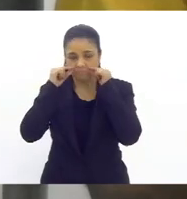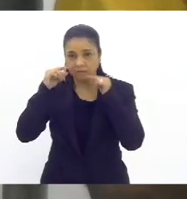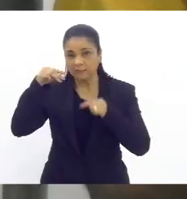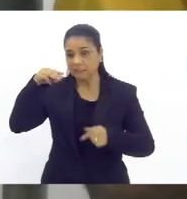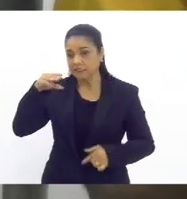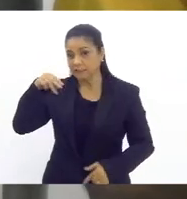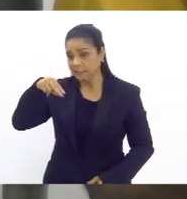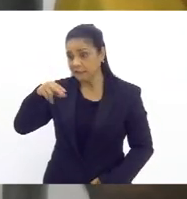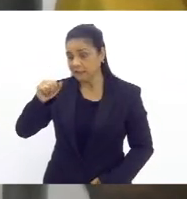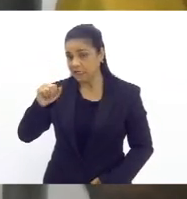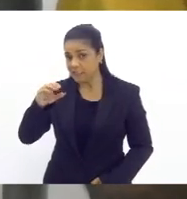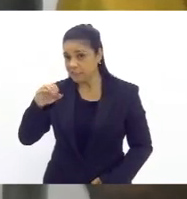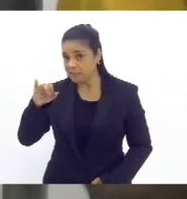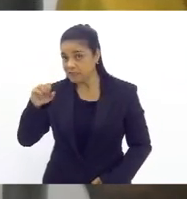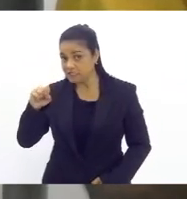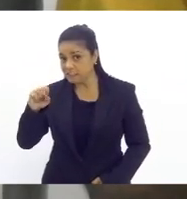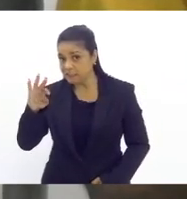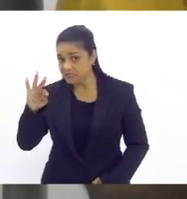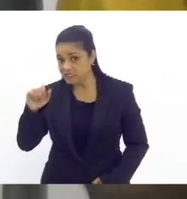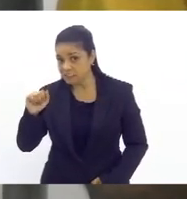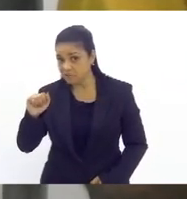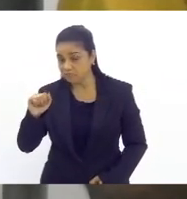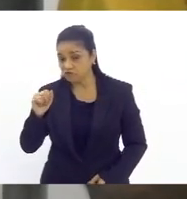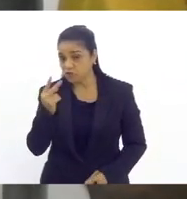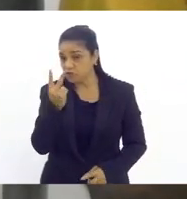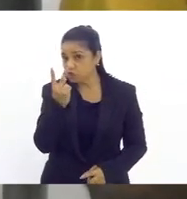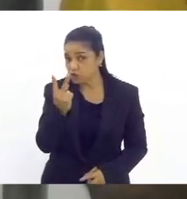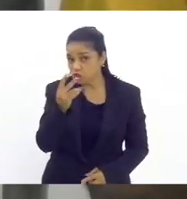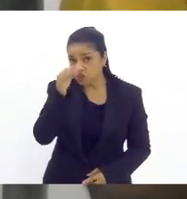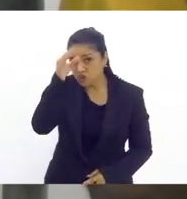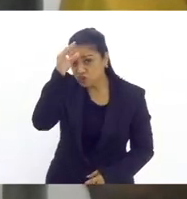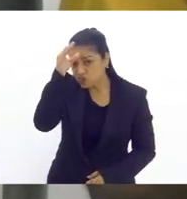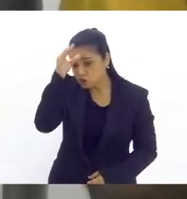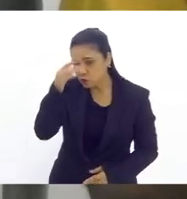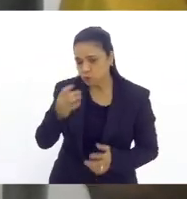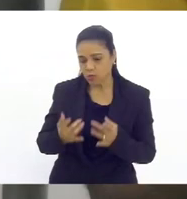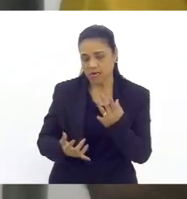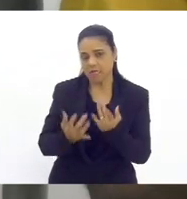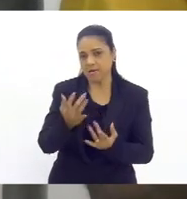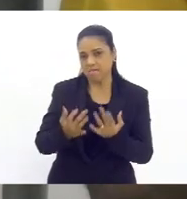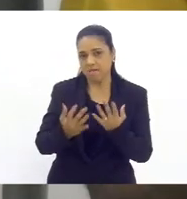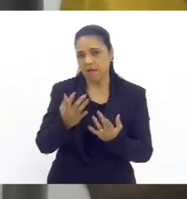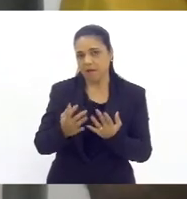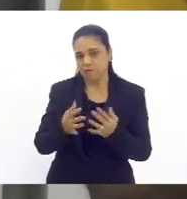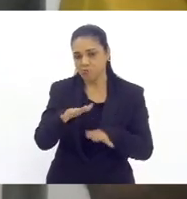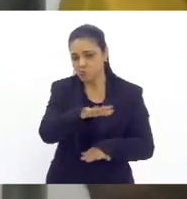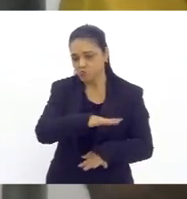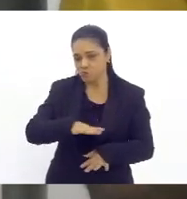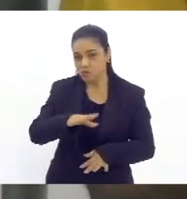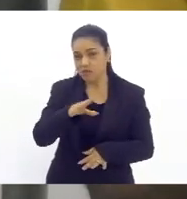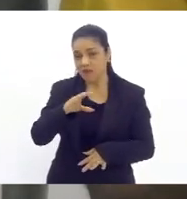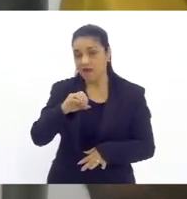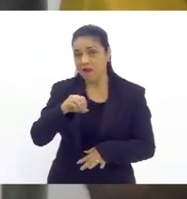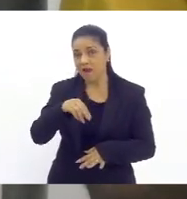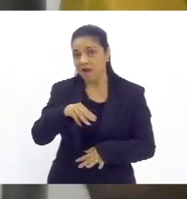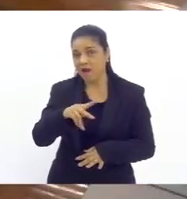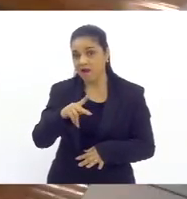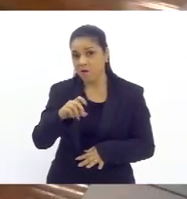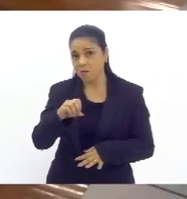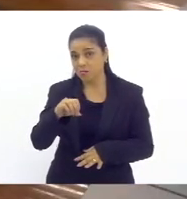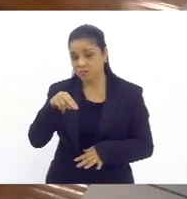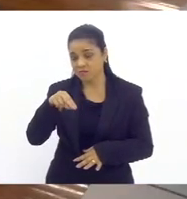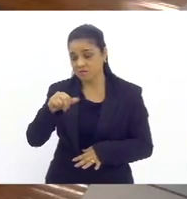foram informados crematórios cremados então isso daí é uma coisa que absoluta quer dizer